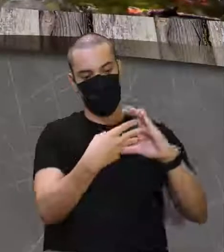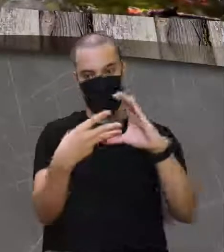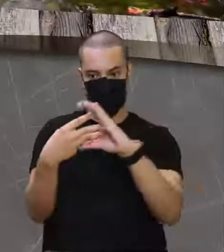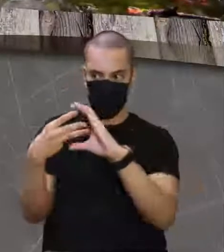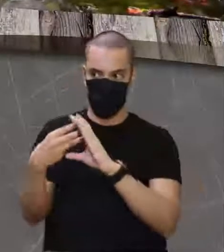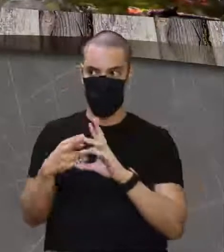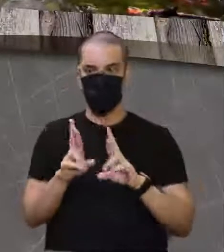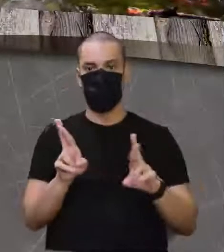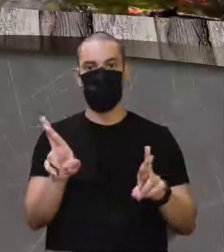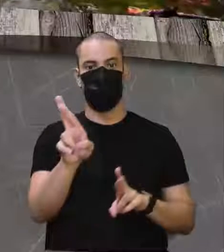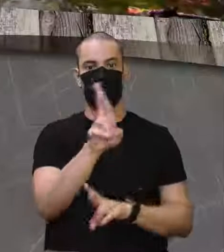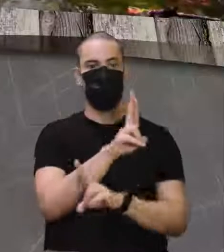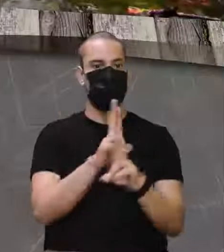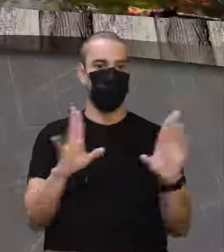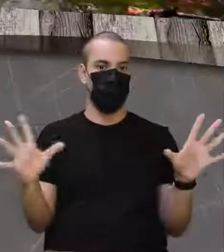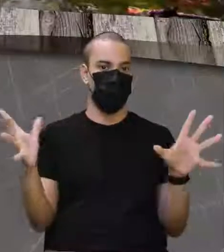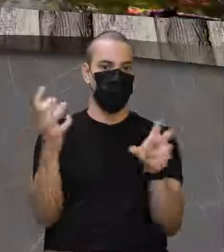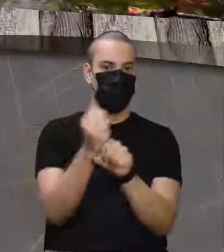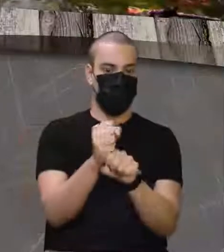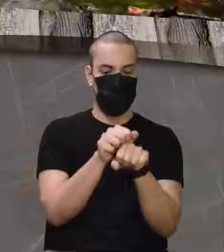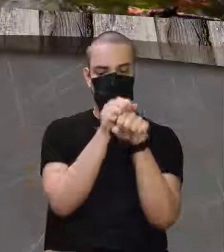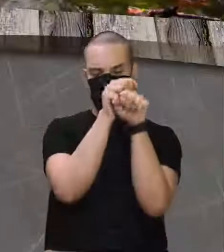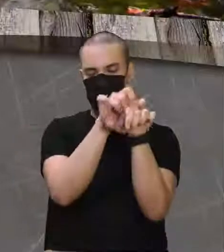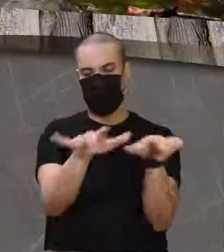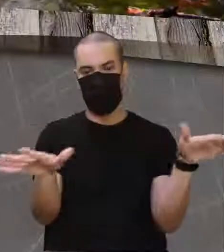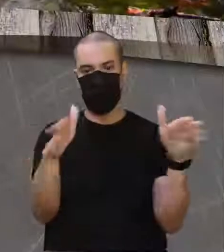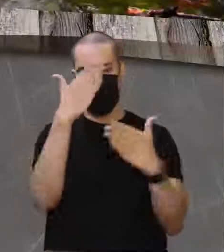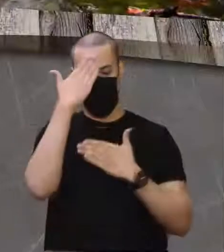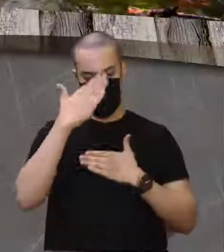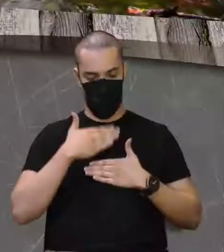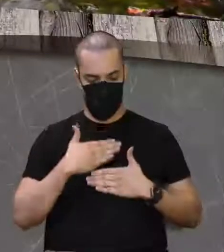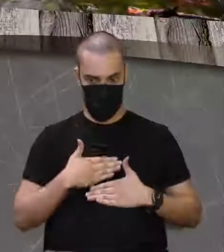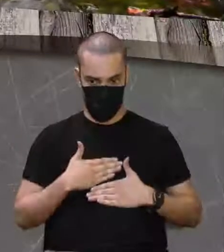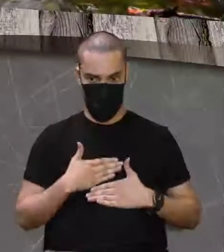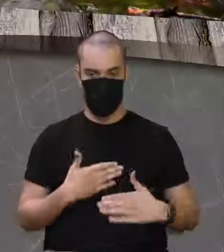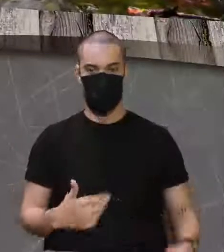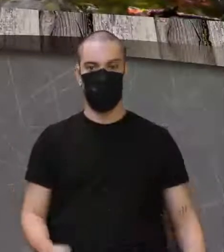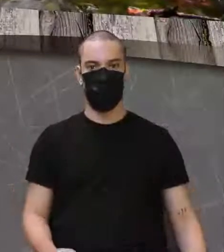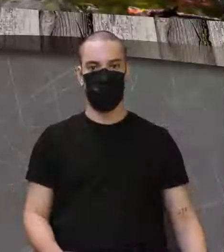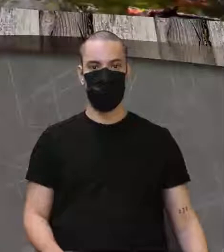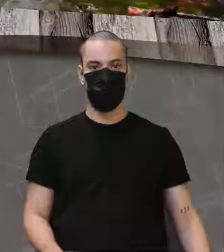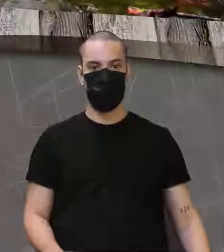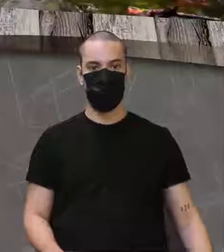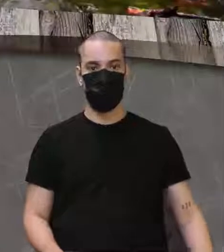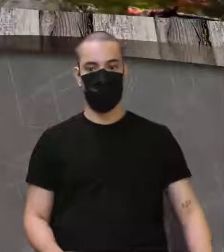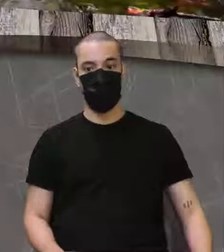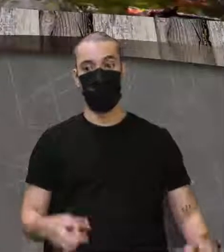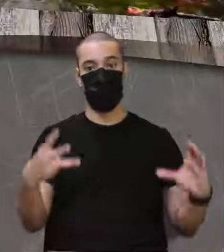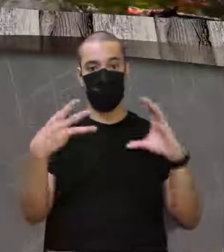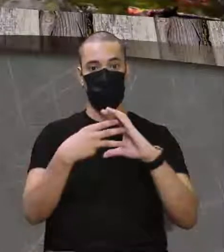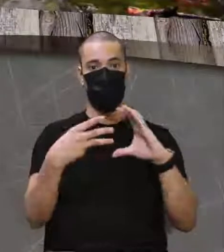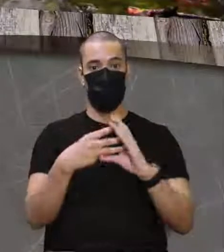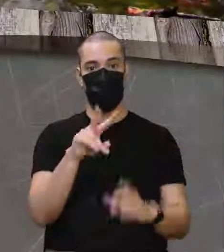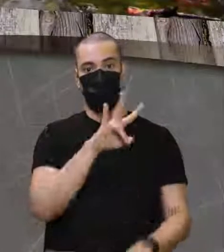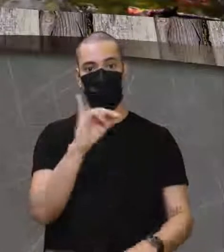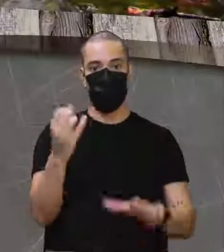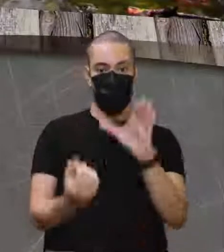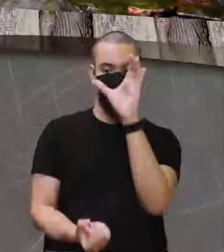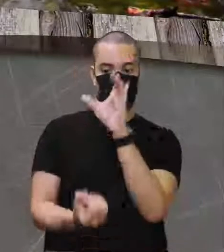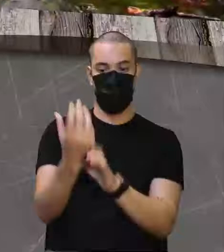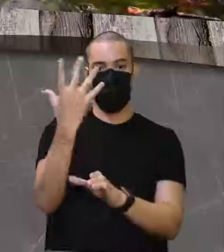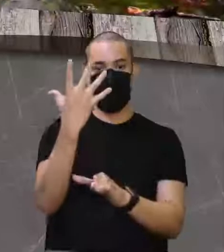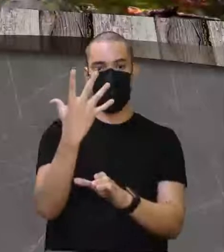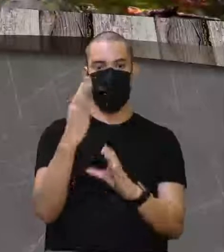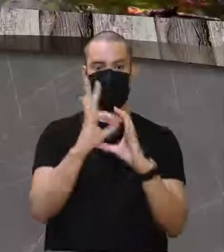Está responsável pelas nossas células somáticas que estão espalhadas pelo nosso corpo, tá bom? As células que vão formar ou dar origem aos